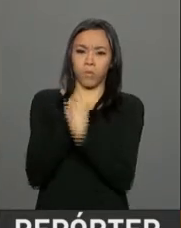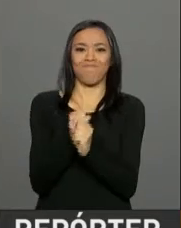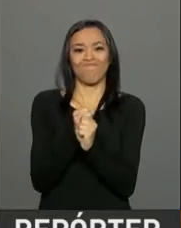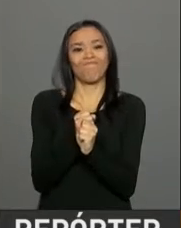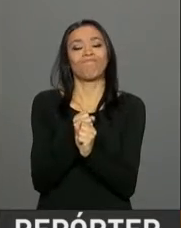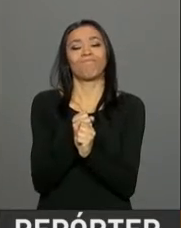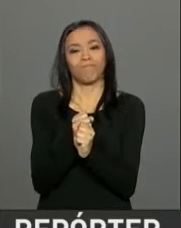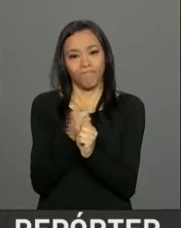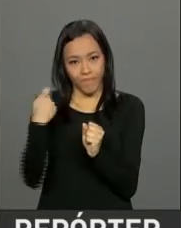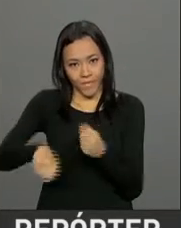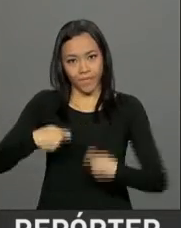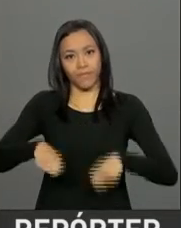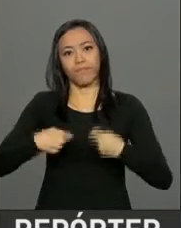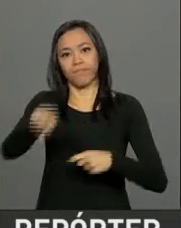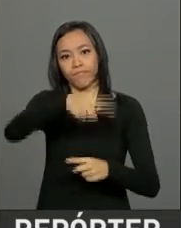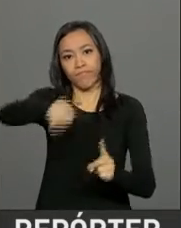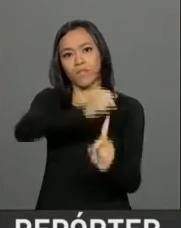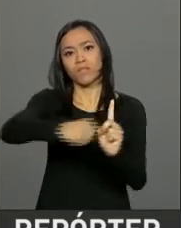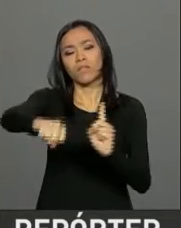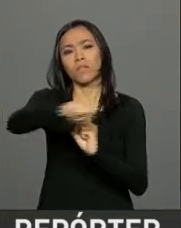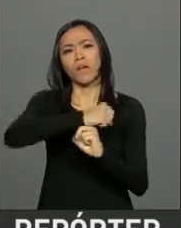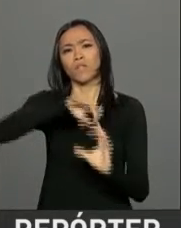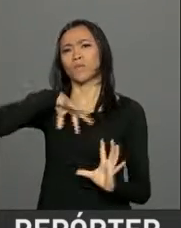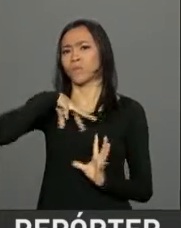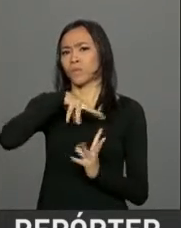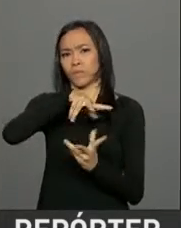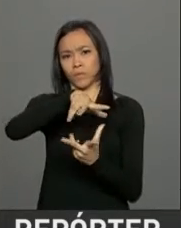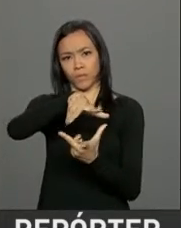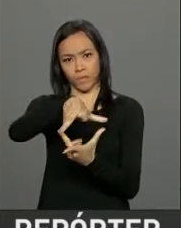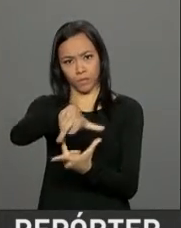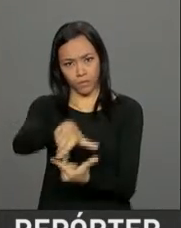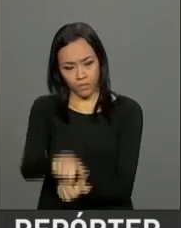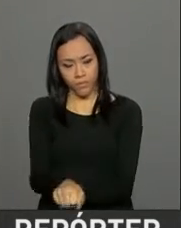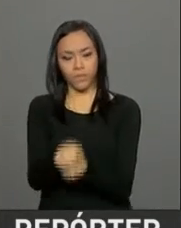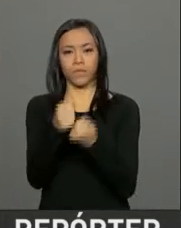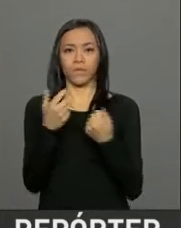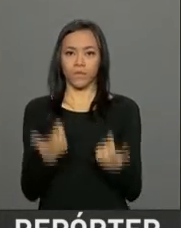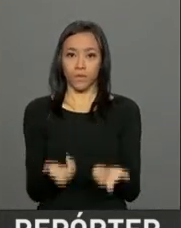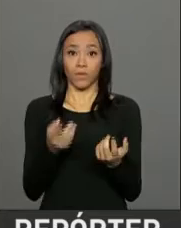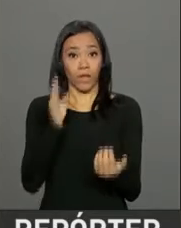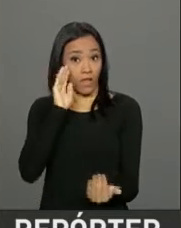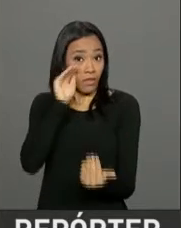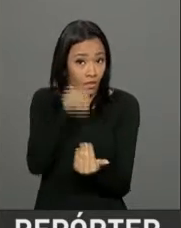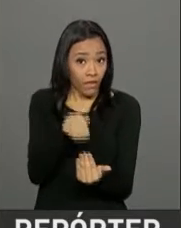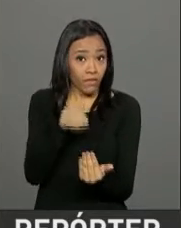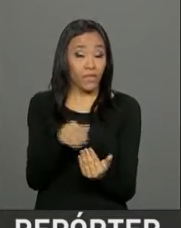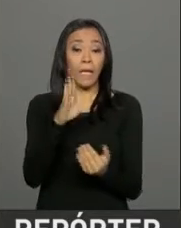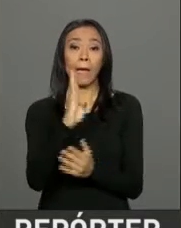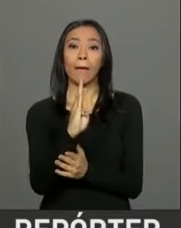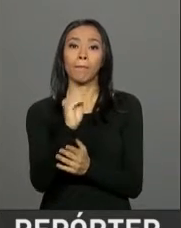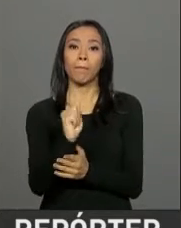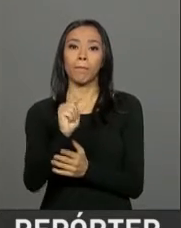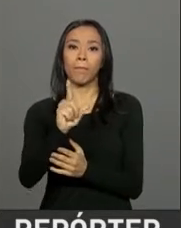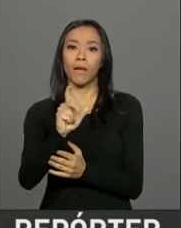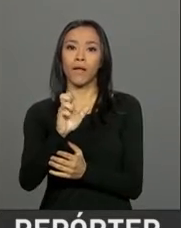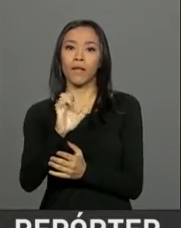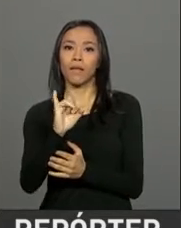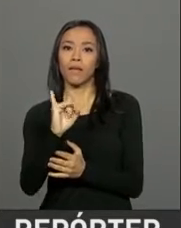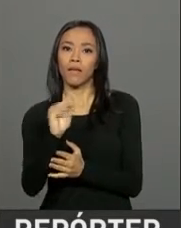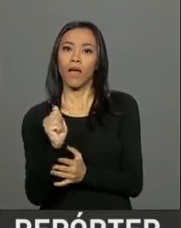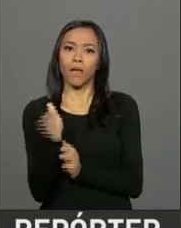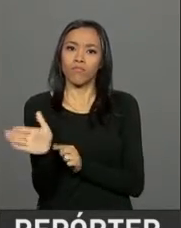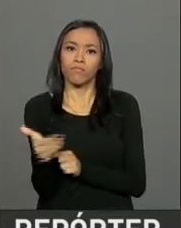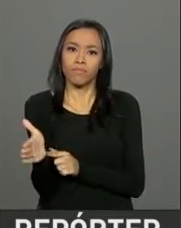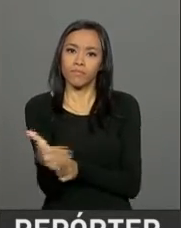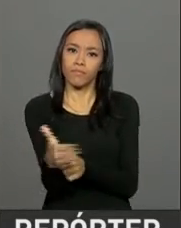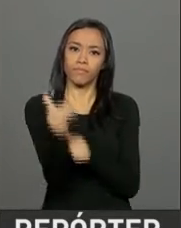que a sociedade em todo o mundo defenda as baleias com o mesmo ímpeto e vontade que